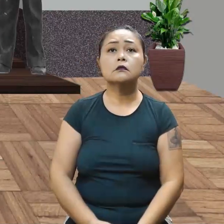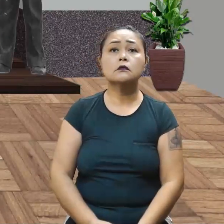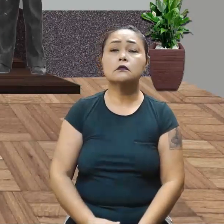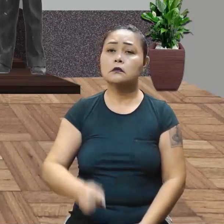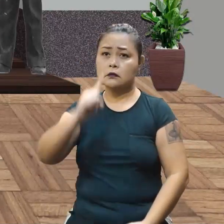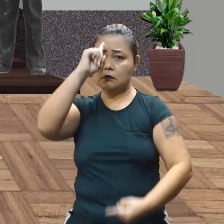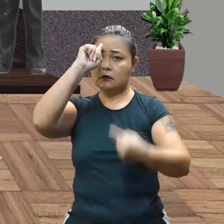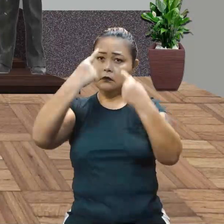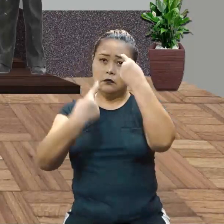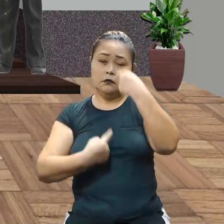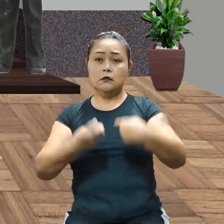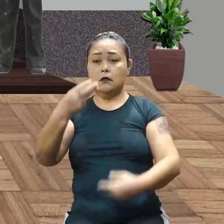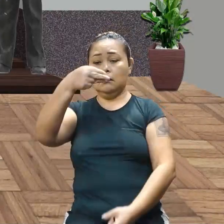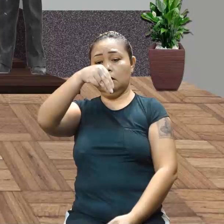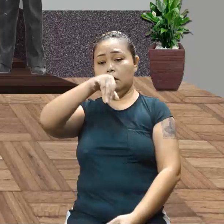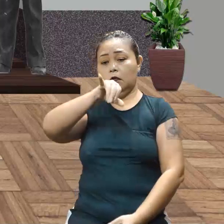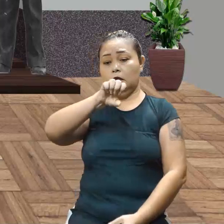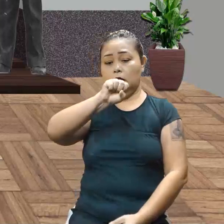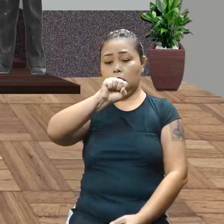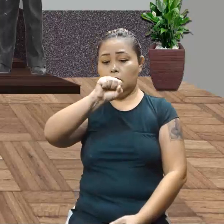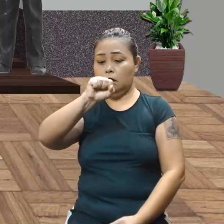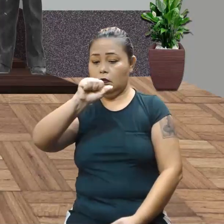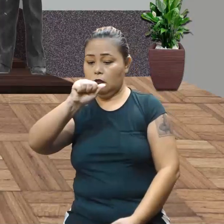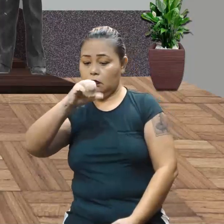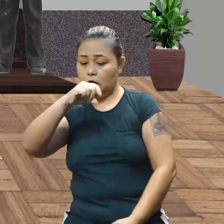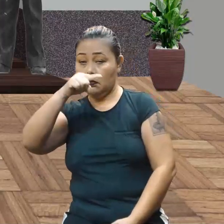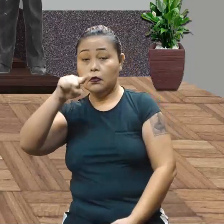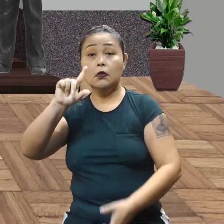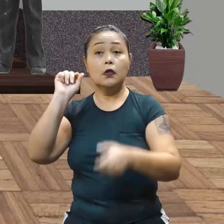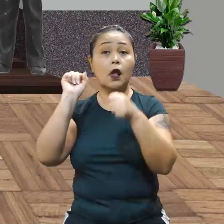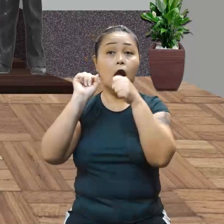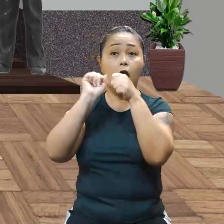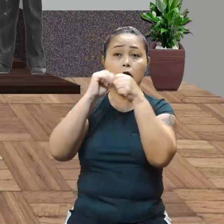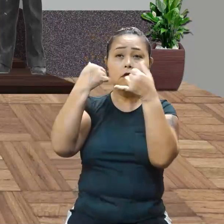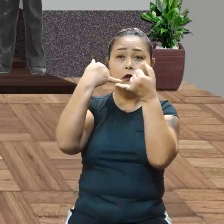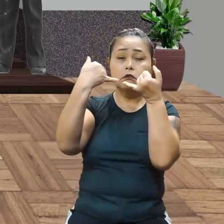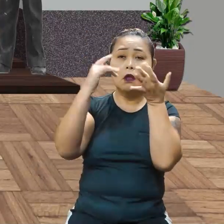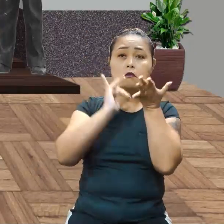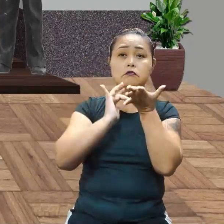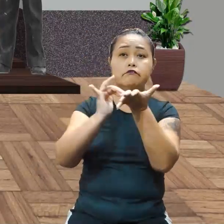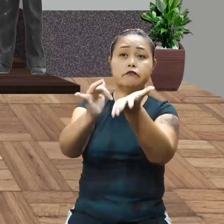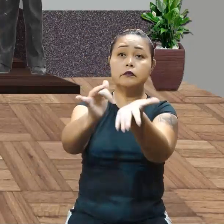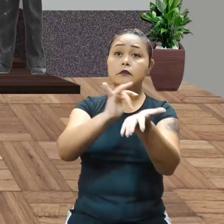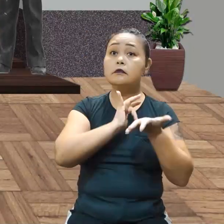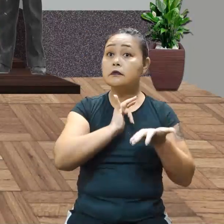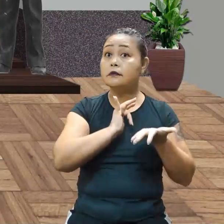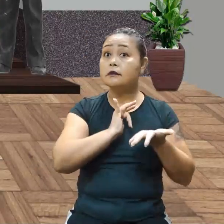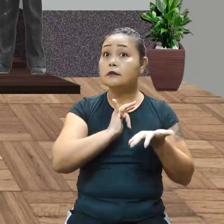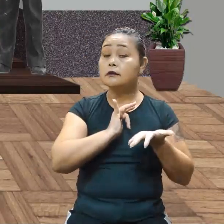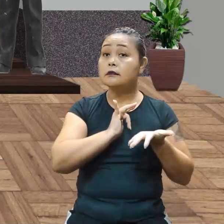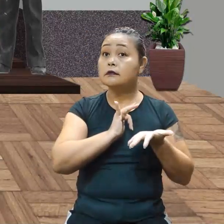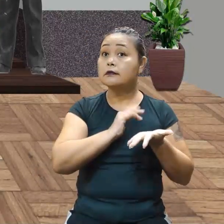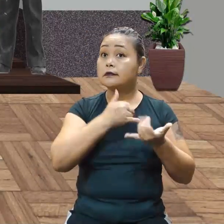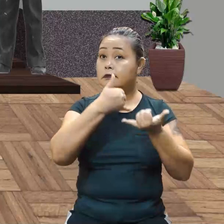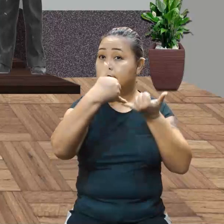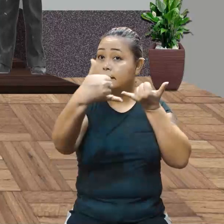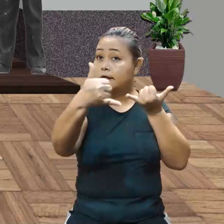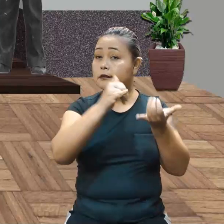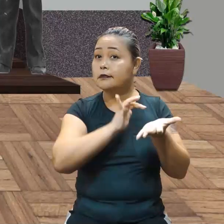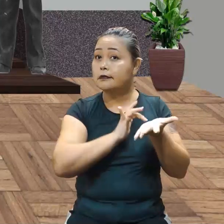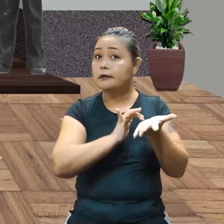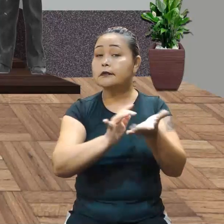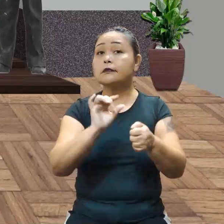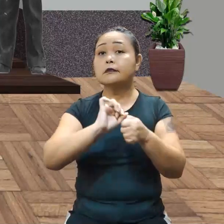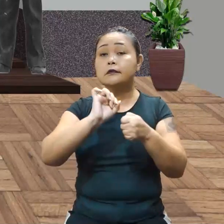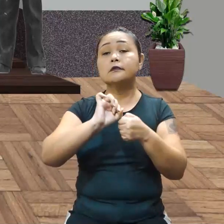As missões dele de construir linhas telegráficas. A princípio, acompanhando Gomes